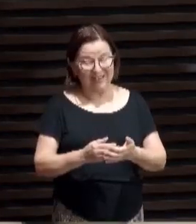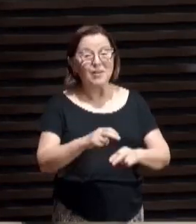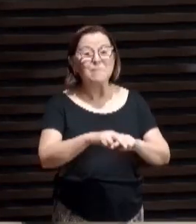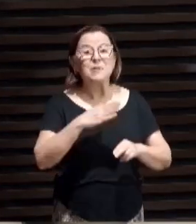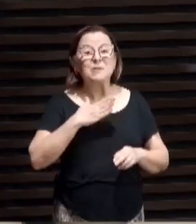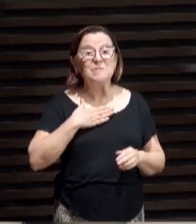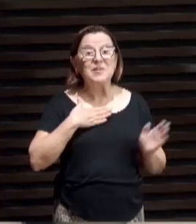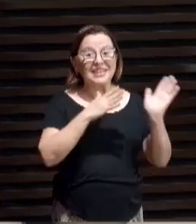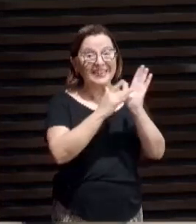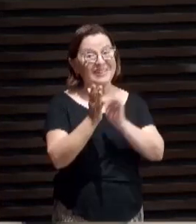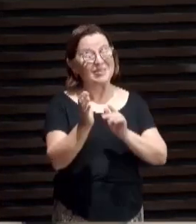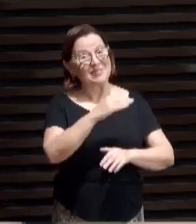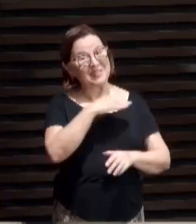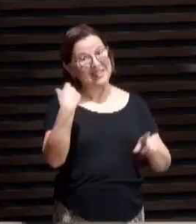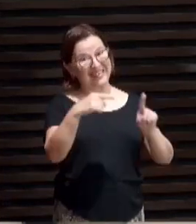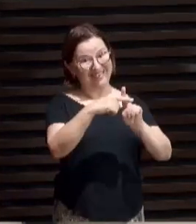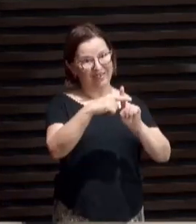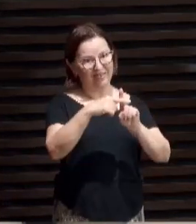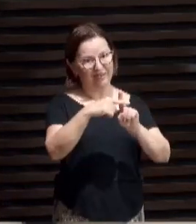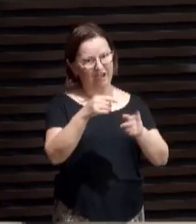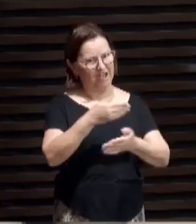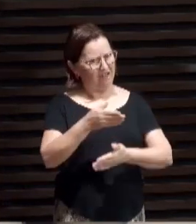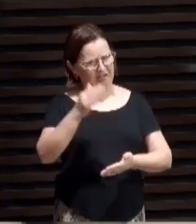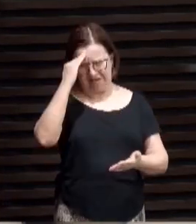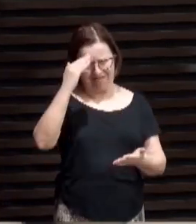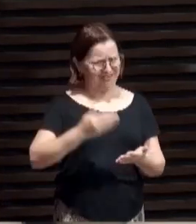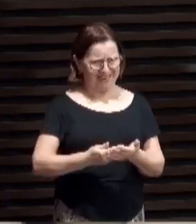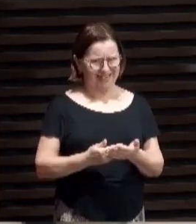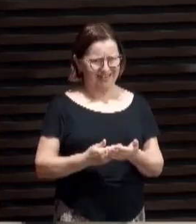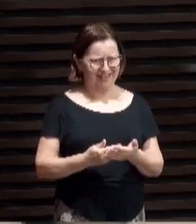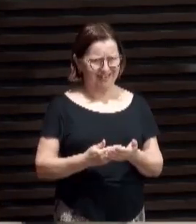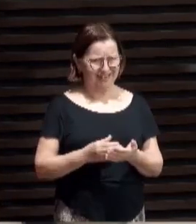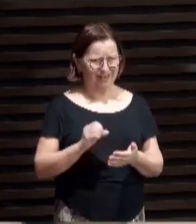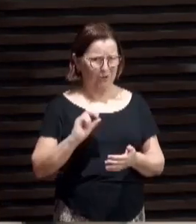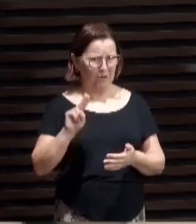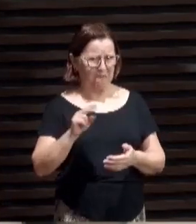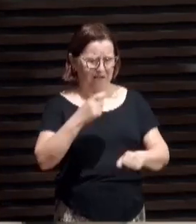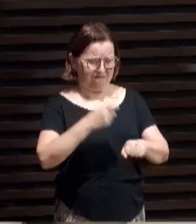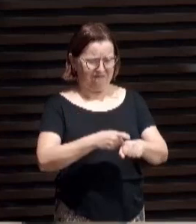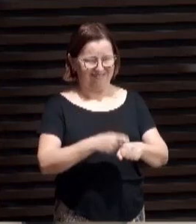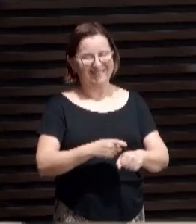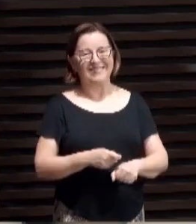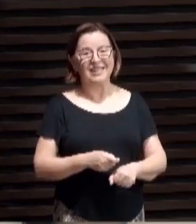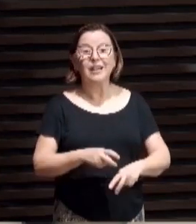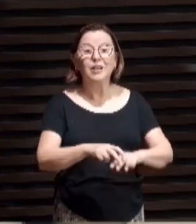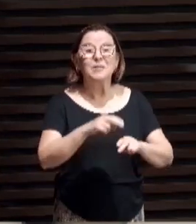Você está vendo como você não crê? Ou está imobilizado? Por minha